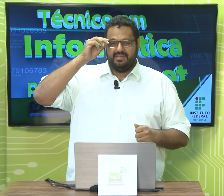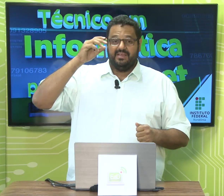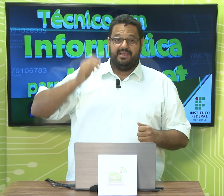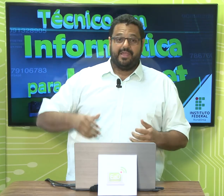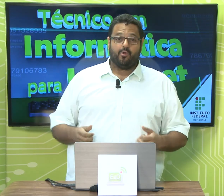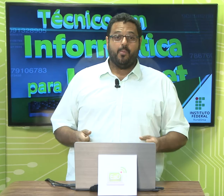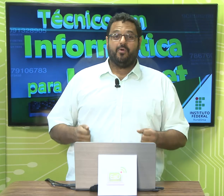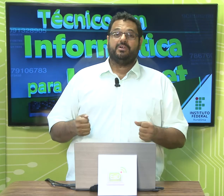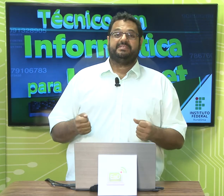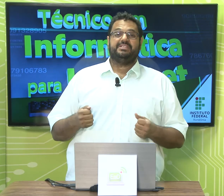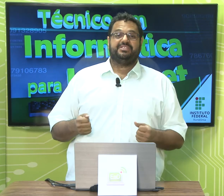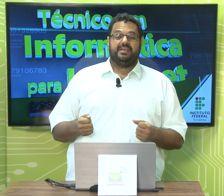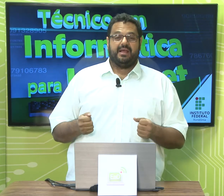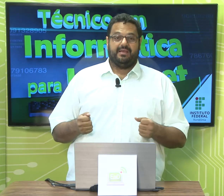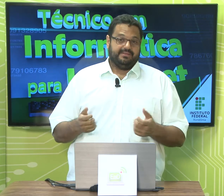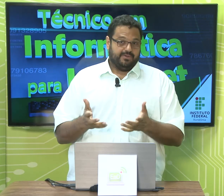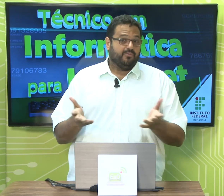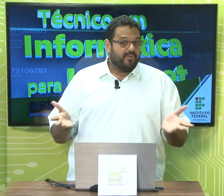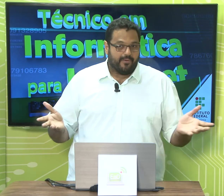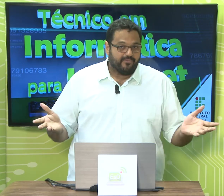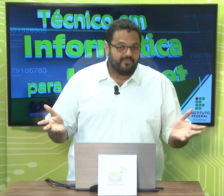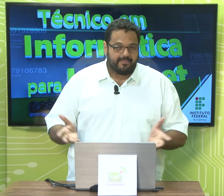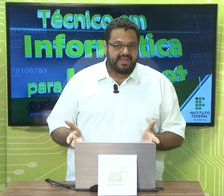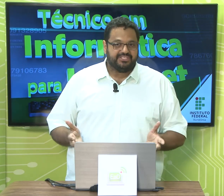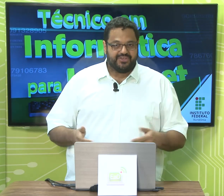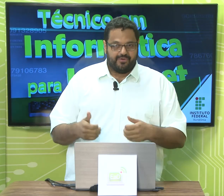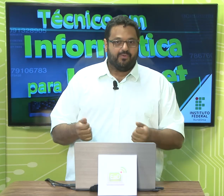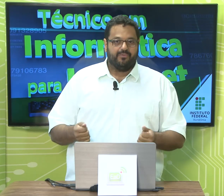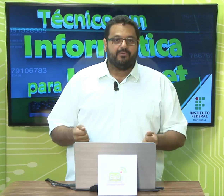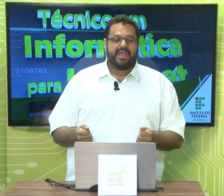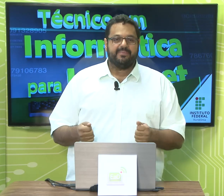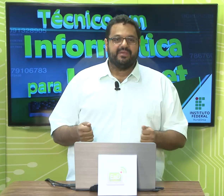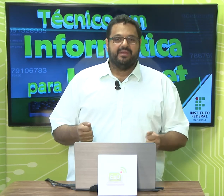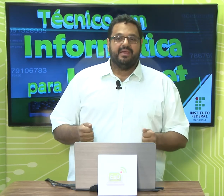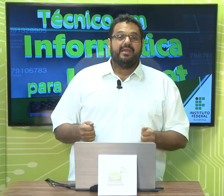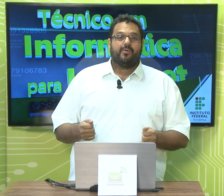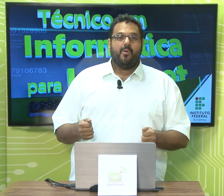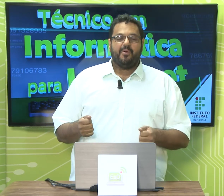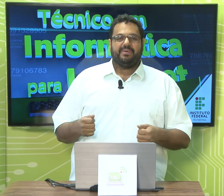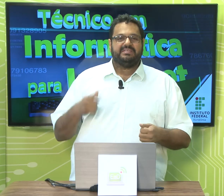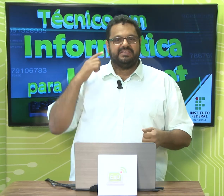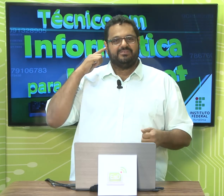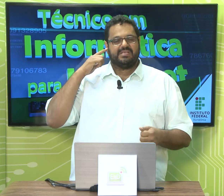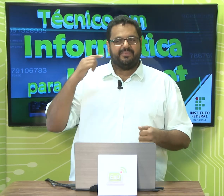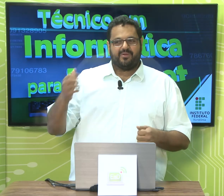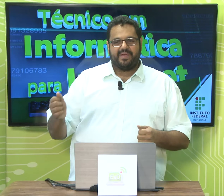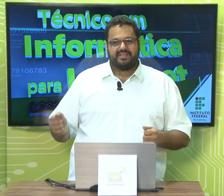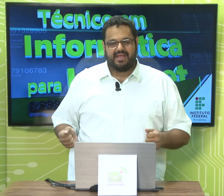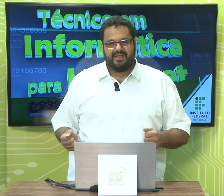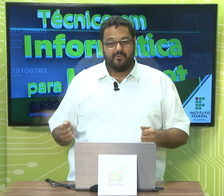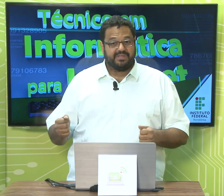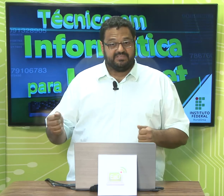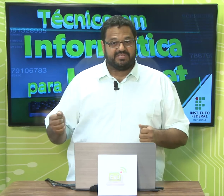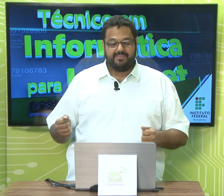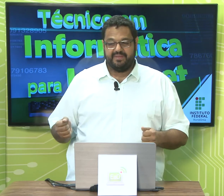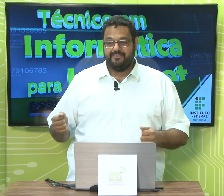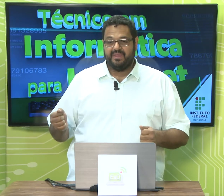atrás. Eu, como gosto de sentir, isso é um aplicativo, é um game. Como eu preciso de saber como é que